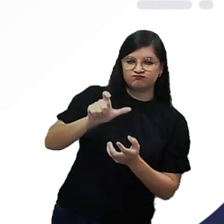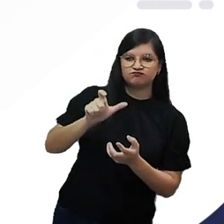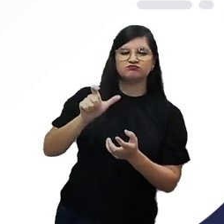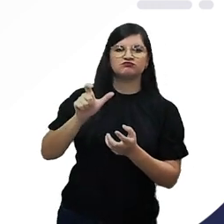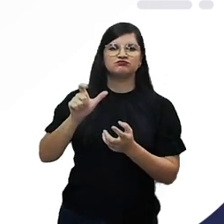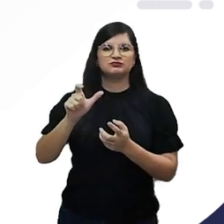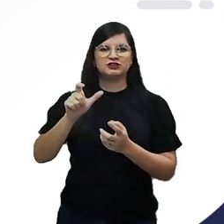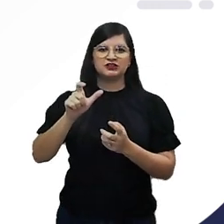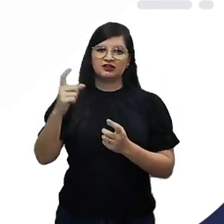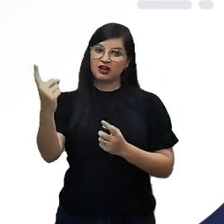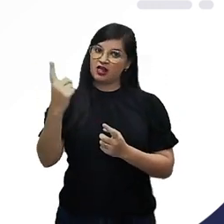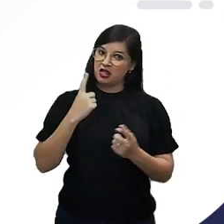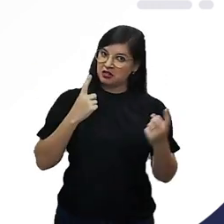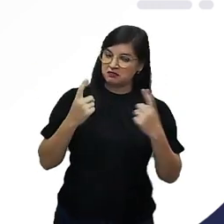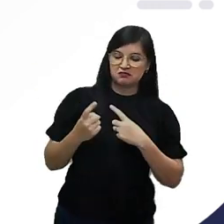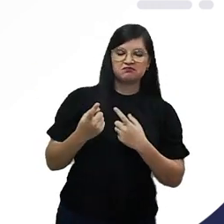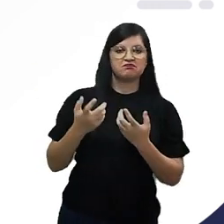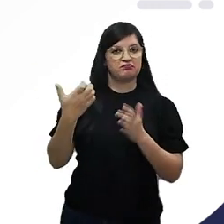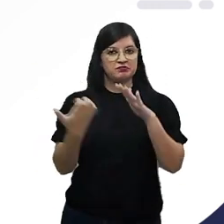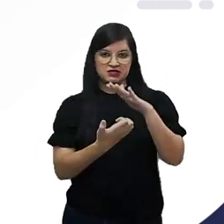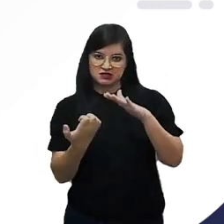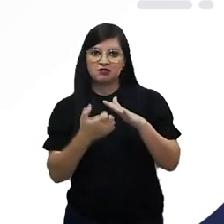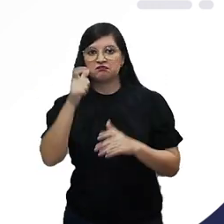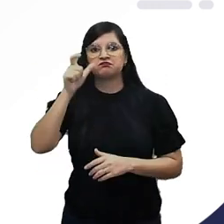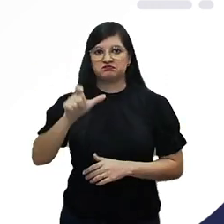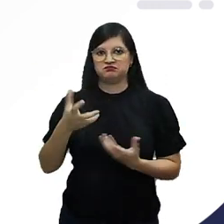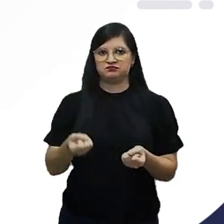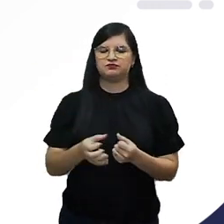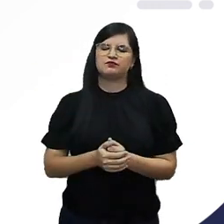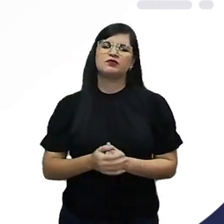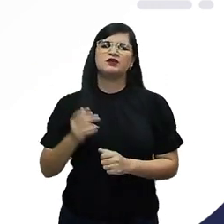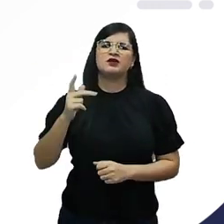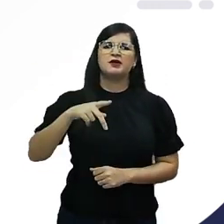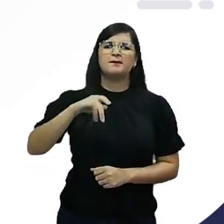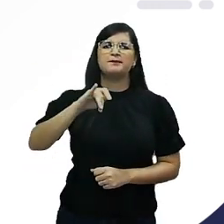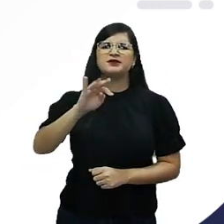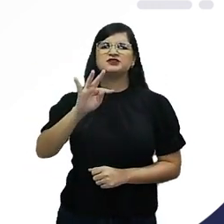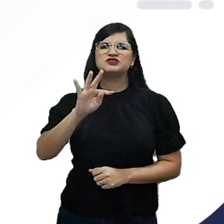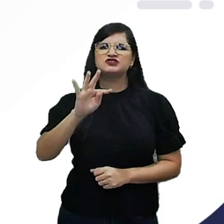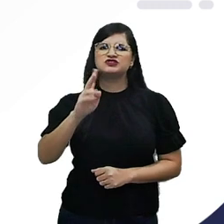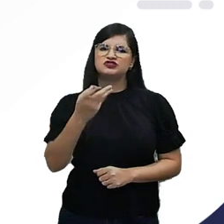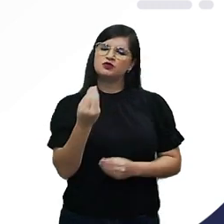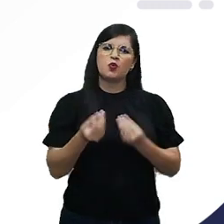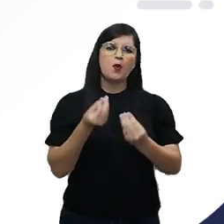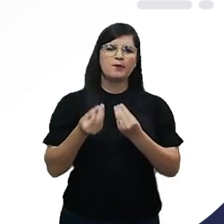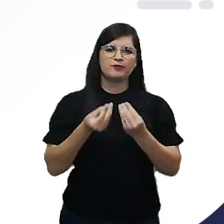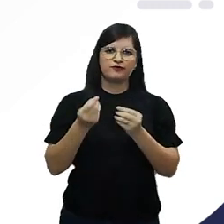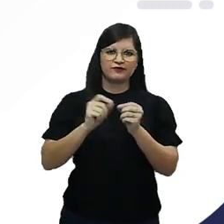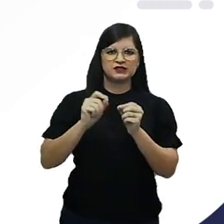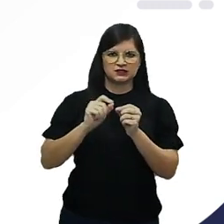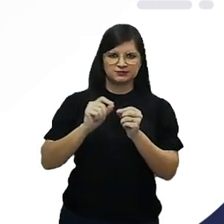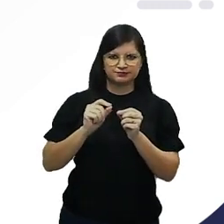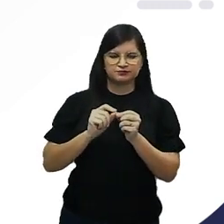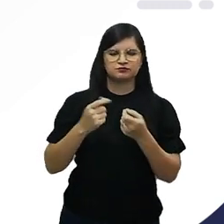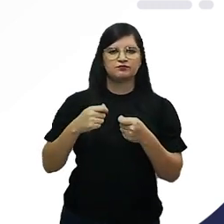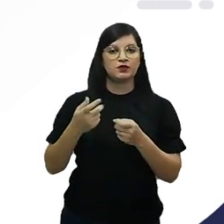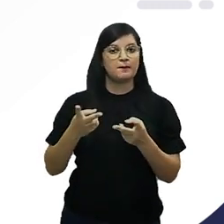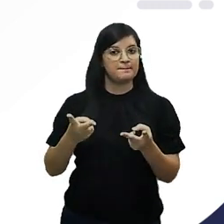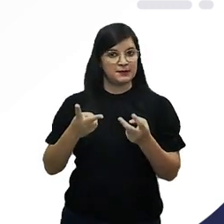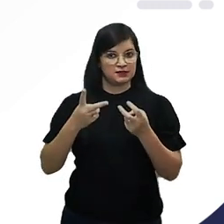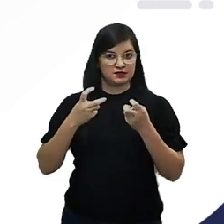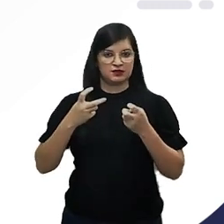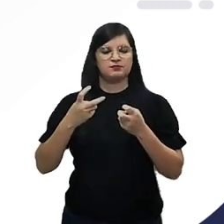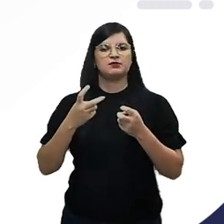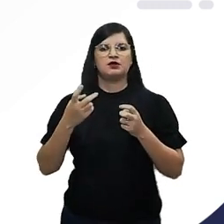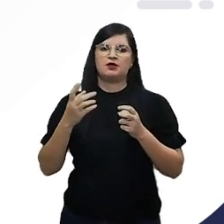de clientes, de pessoas. Uma coisa importante sobre pitch, você deve fazê-lo levando em consideração